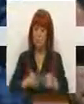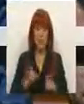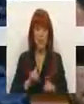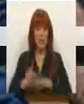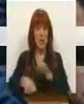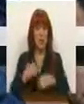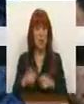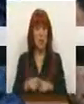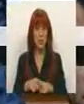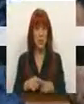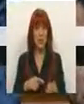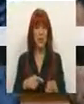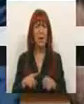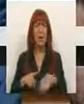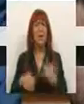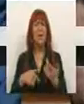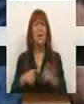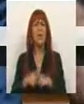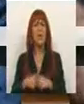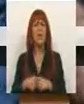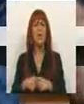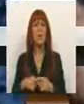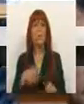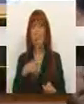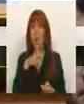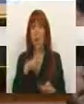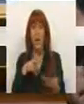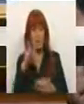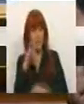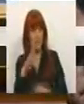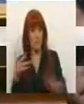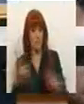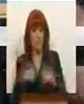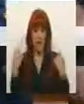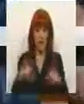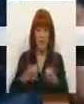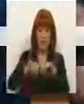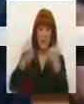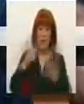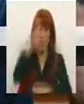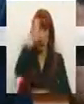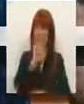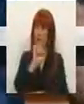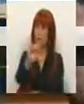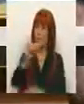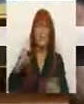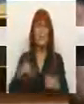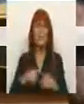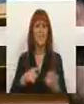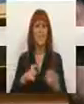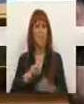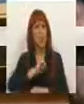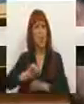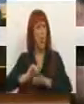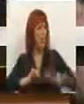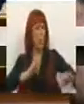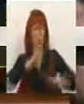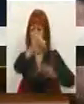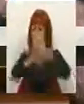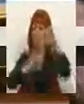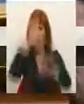não se estranha por isso que depois assistamos ao pesaroso espetáculo de ver os partidos do Governo uns contra os outros